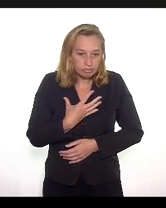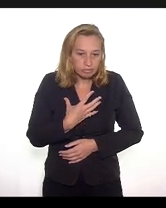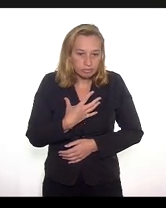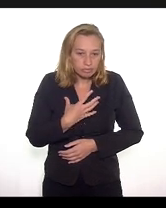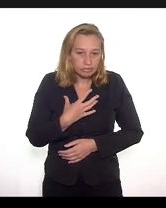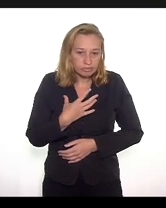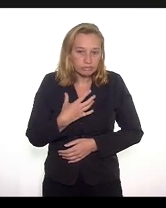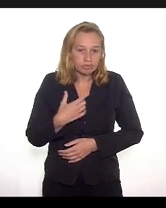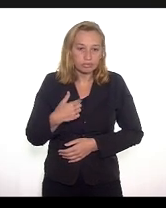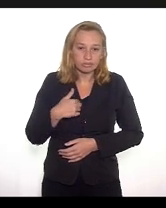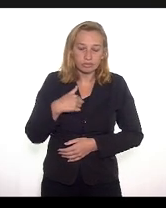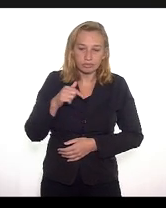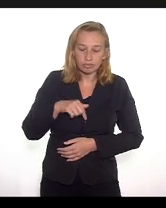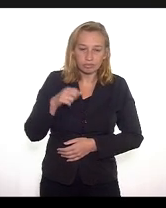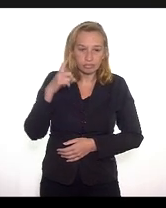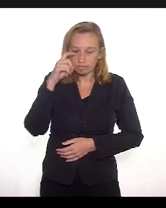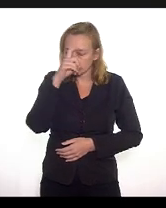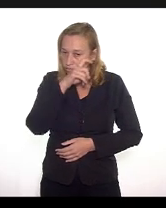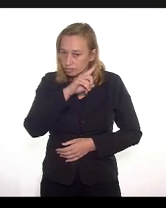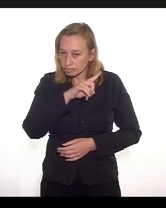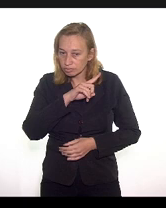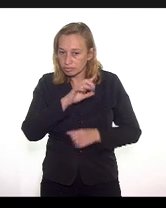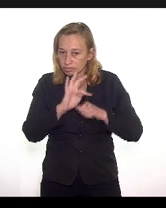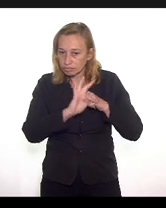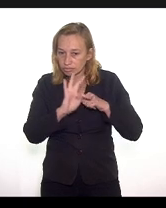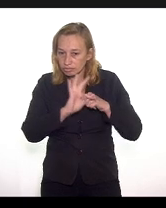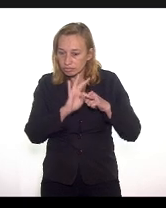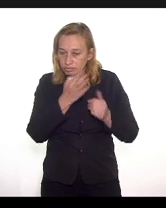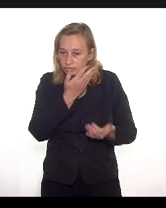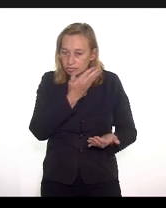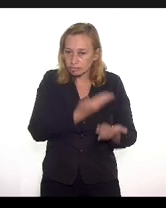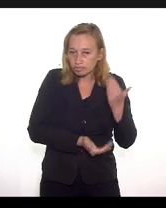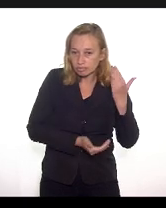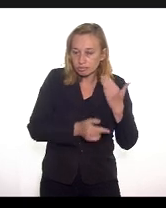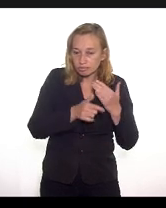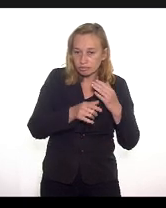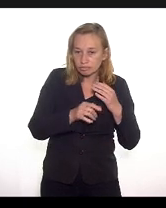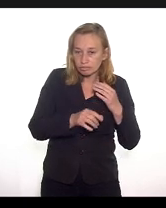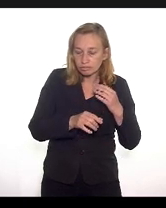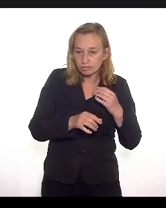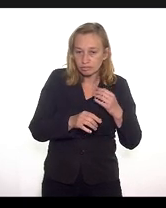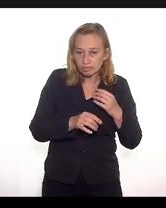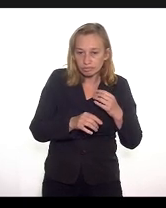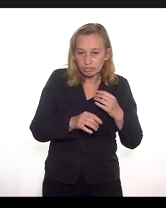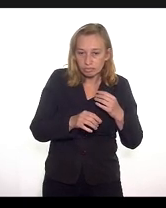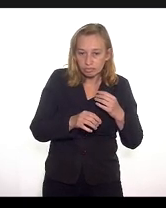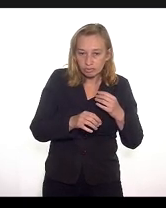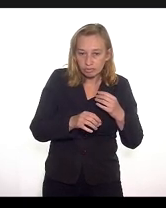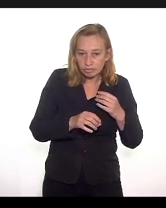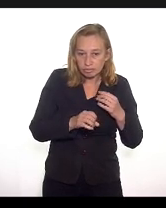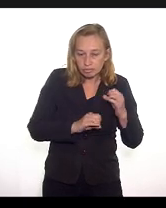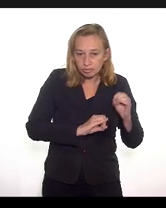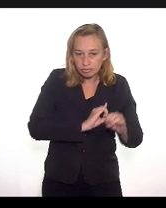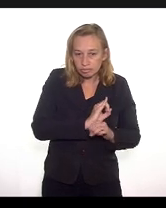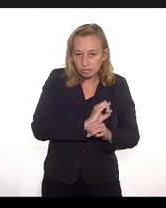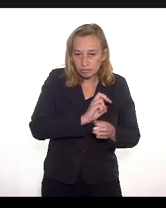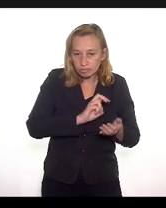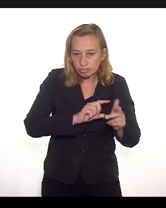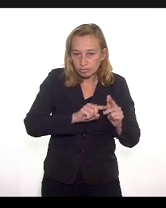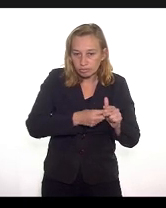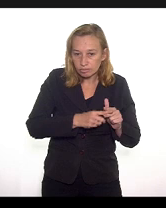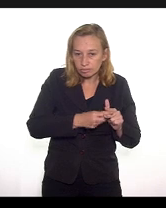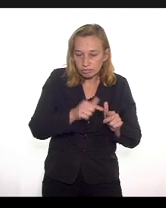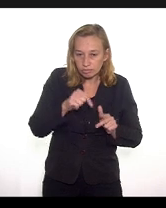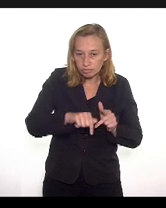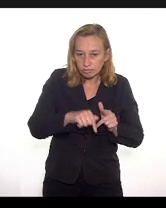Eu estou aqui com algumas dificuldades técnicas. A gente perdeu a rede aqui de manhã e até agora estão consertando.